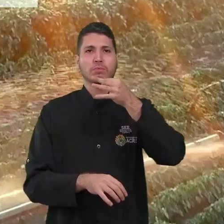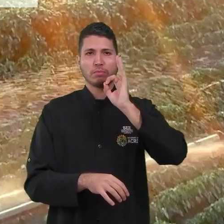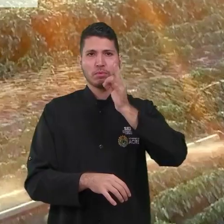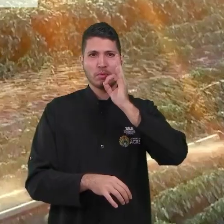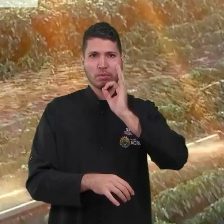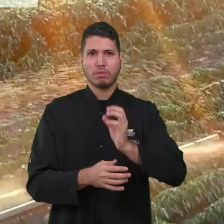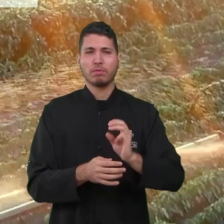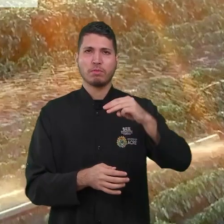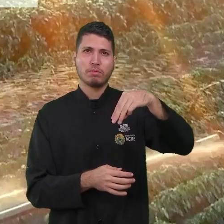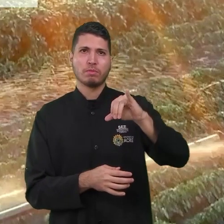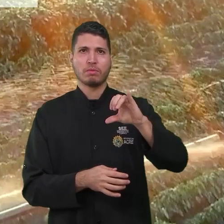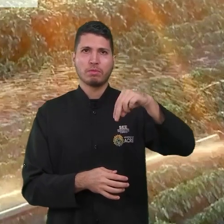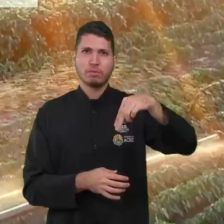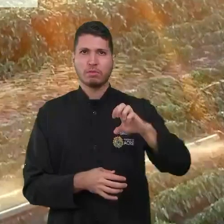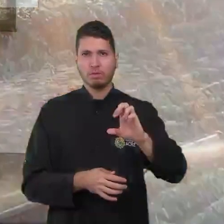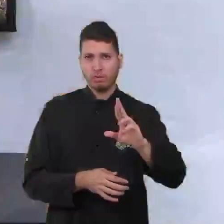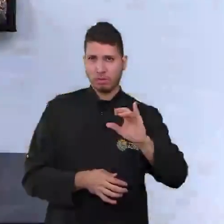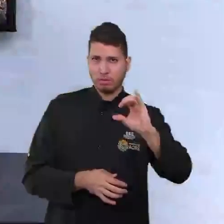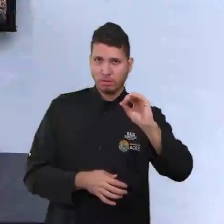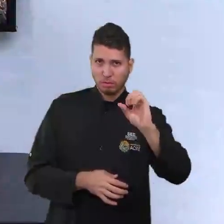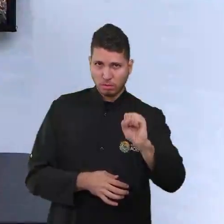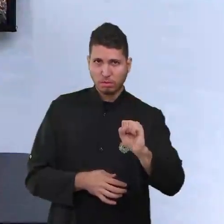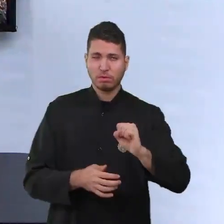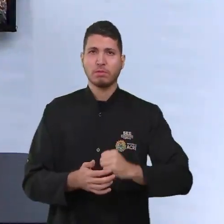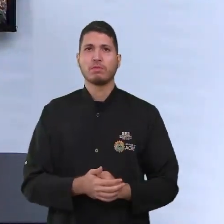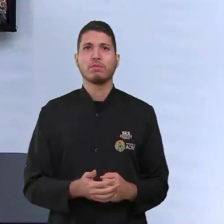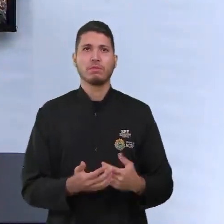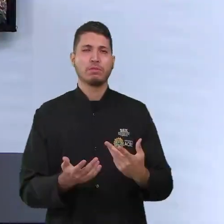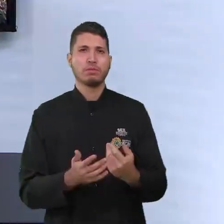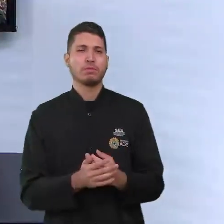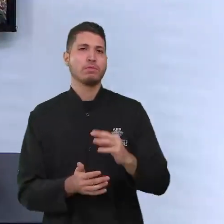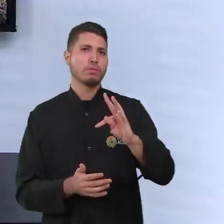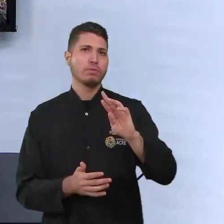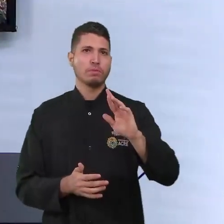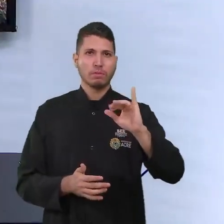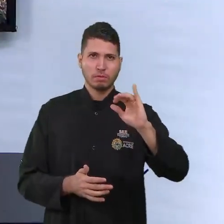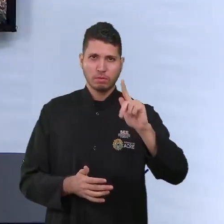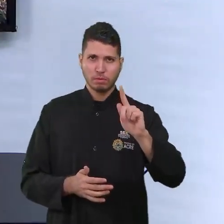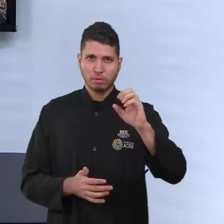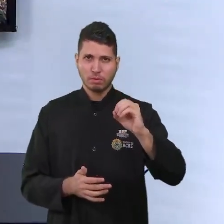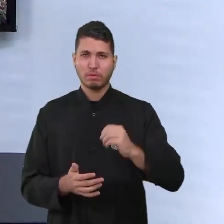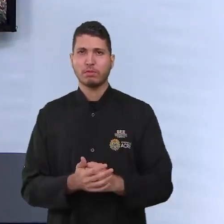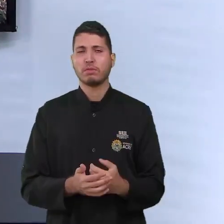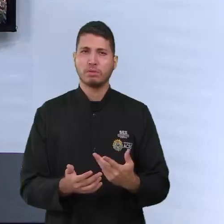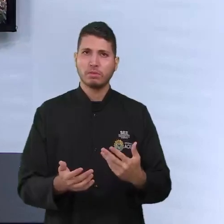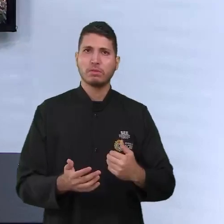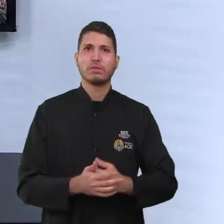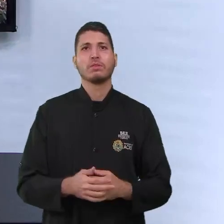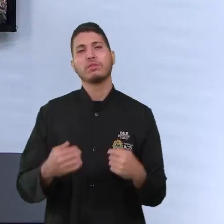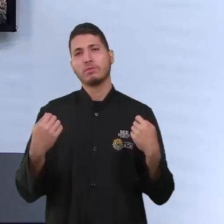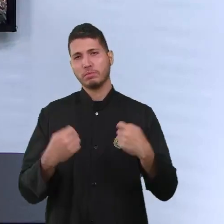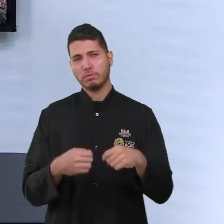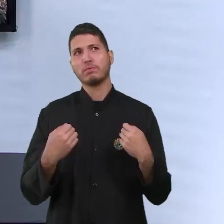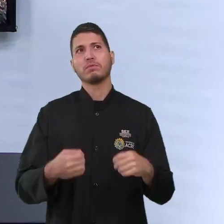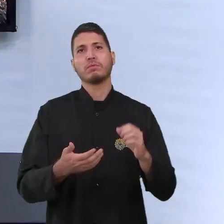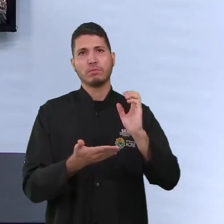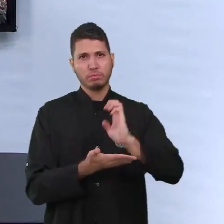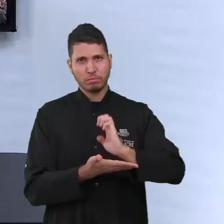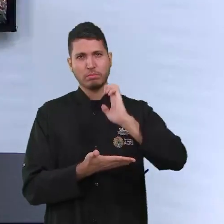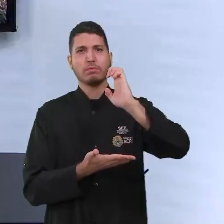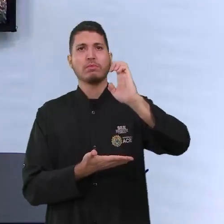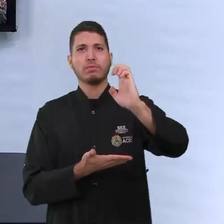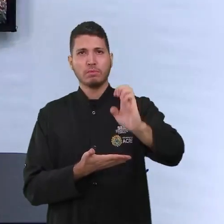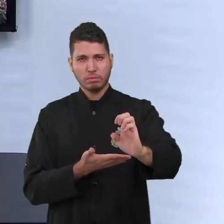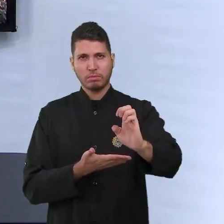deixei aqui de fora, mas a gente tem o exemplo aí do trigo. Então, é a produção de commodities. Eles precisam